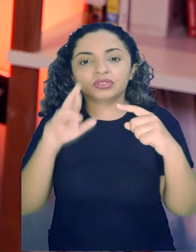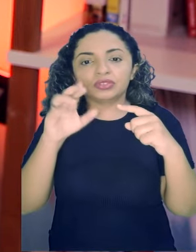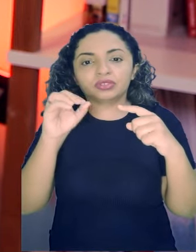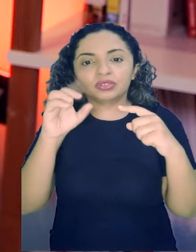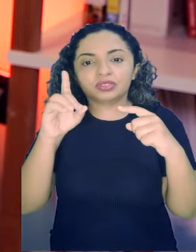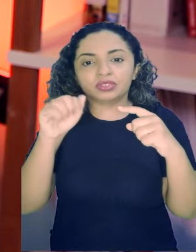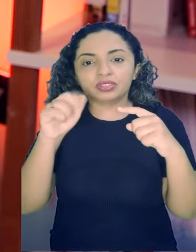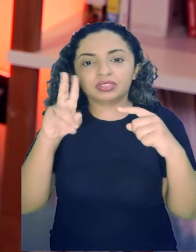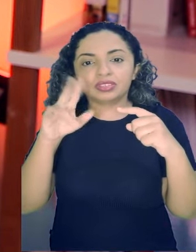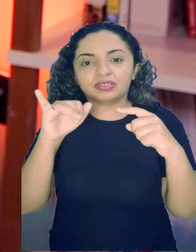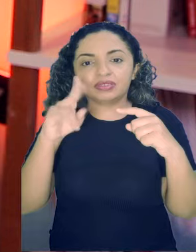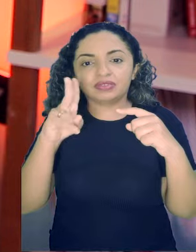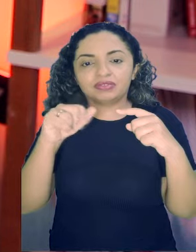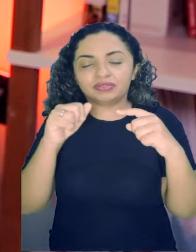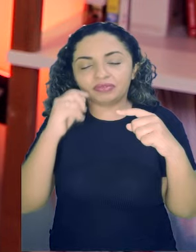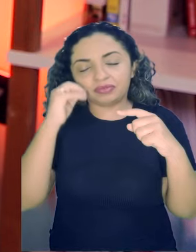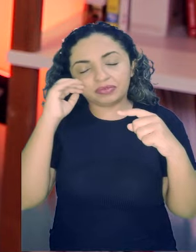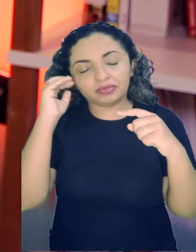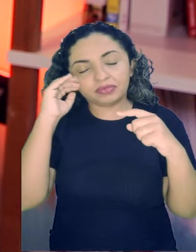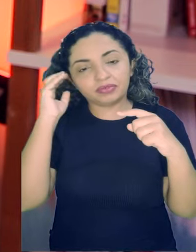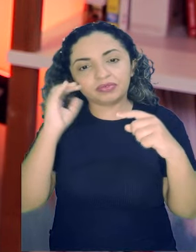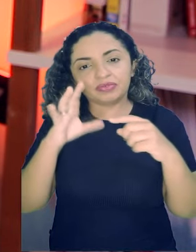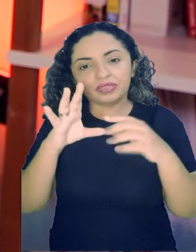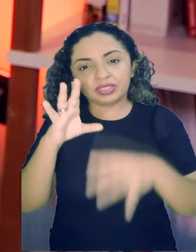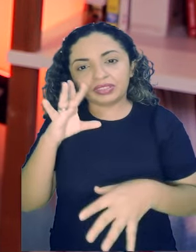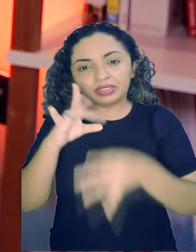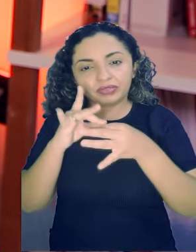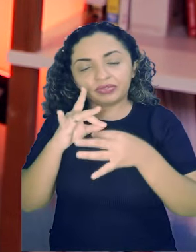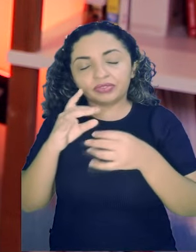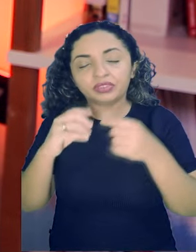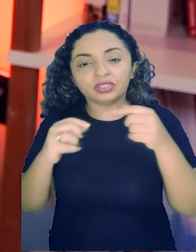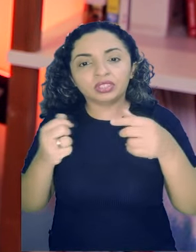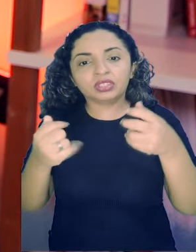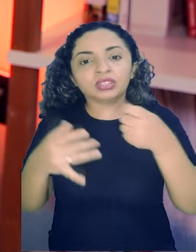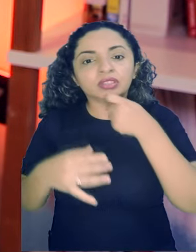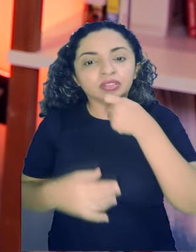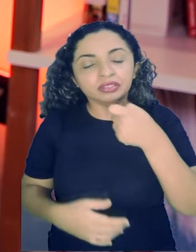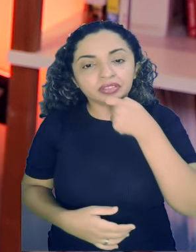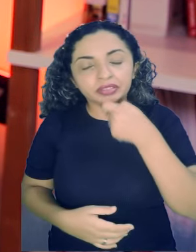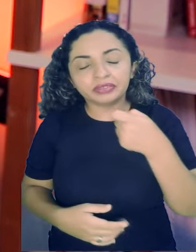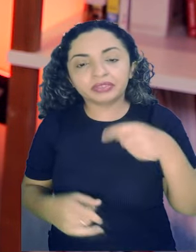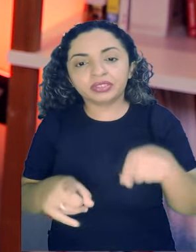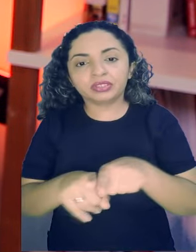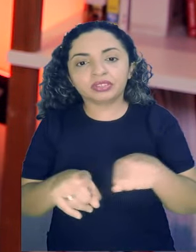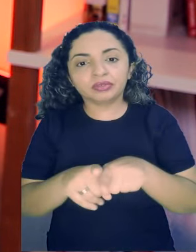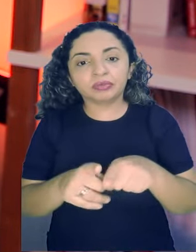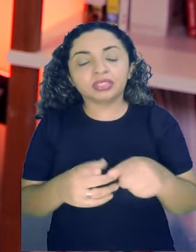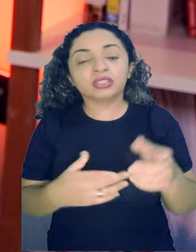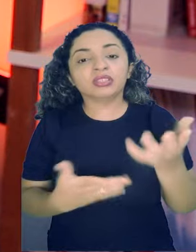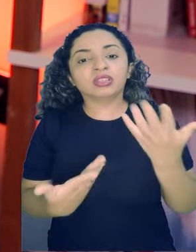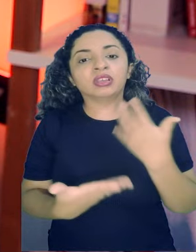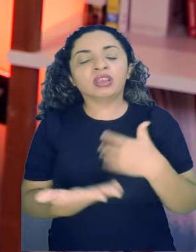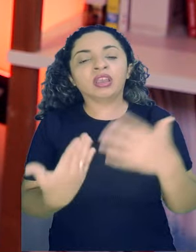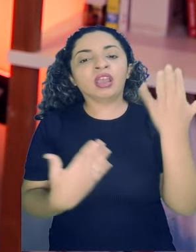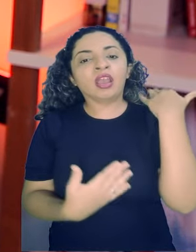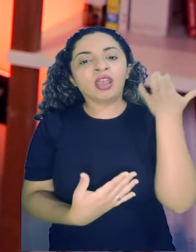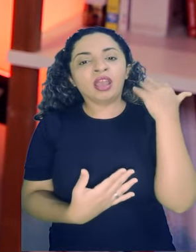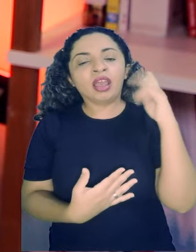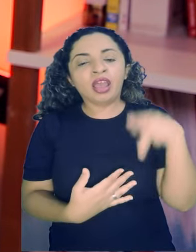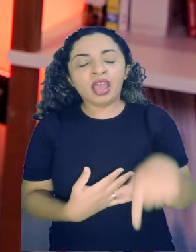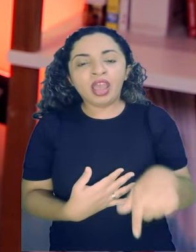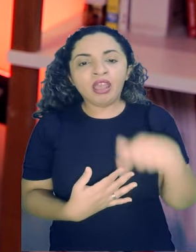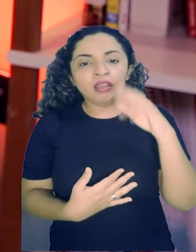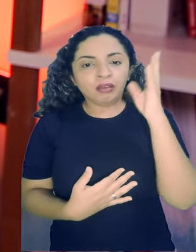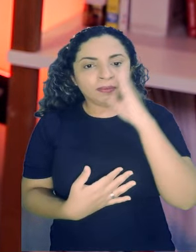dele. Vou deixar o link aqui, se você quiser ver também ele falando, dando entrevista. Ele participou já do Roda Viva aqui